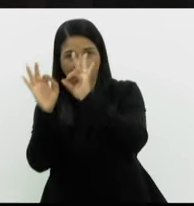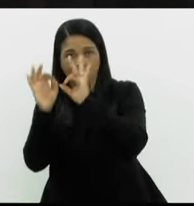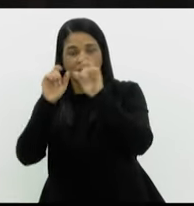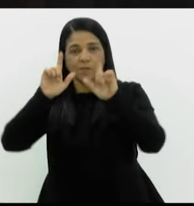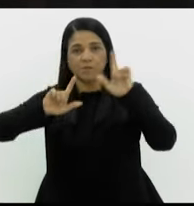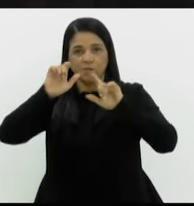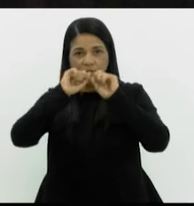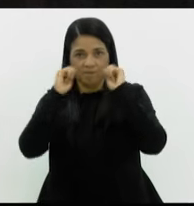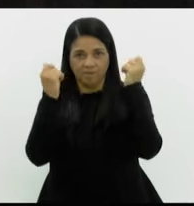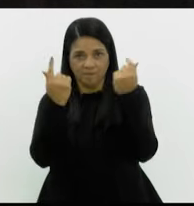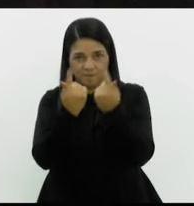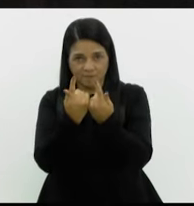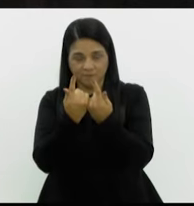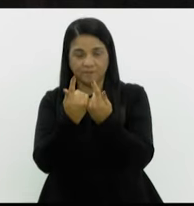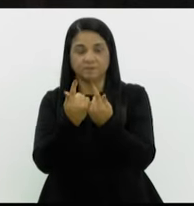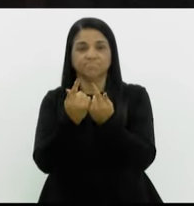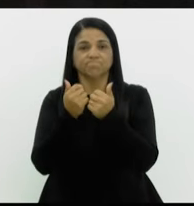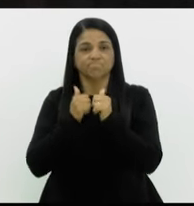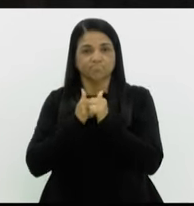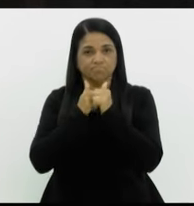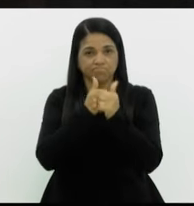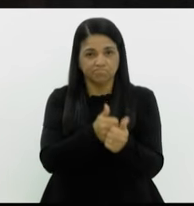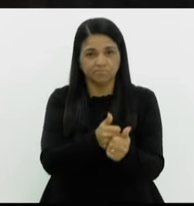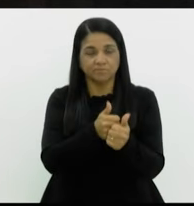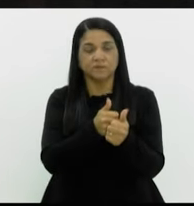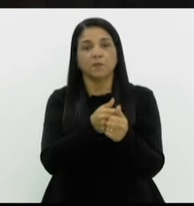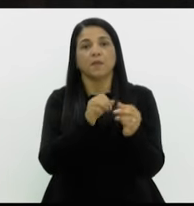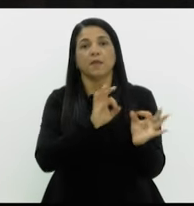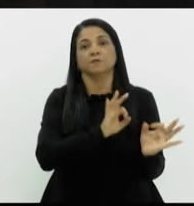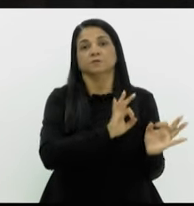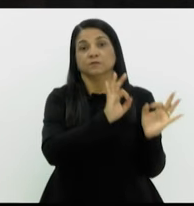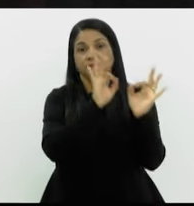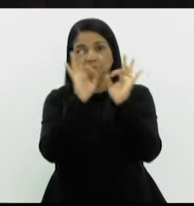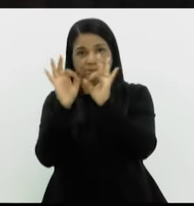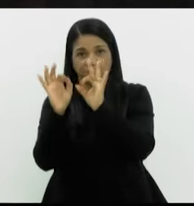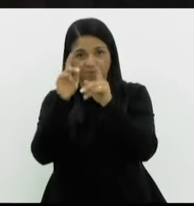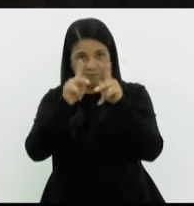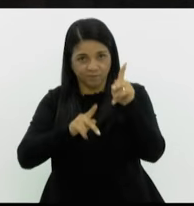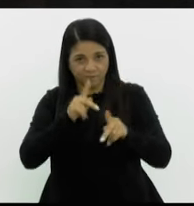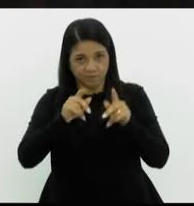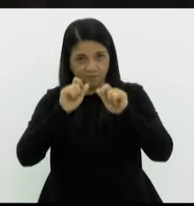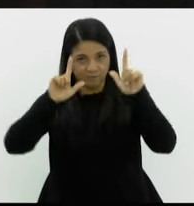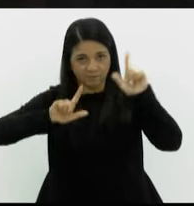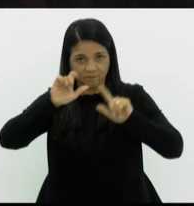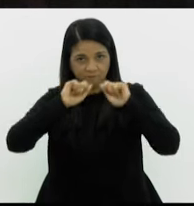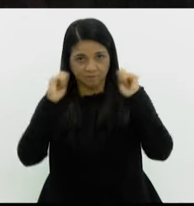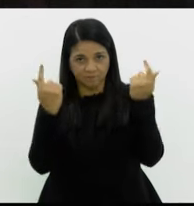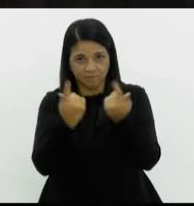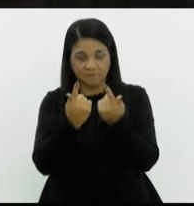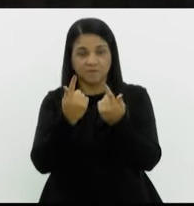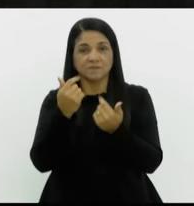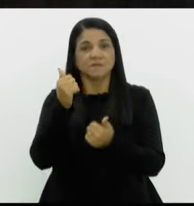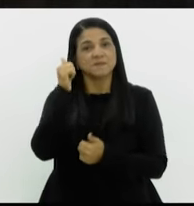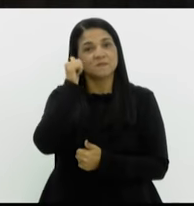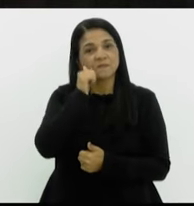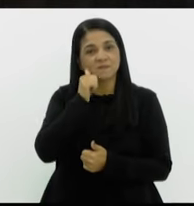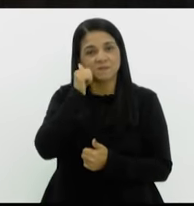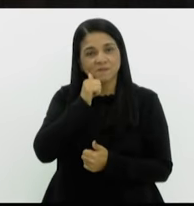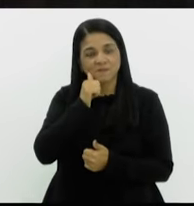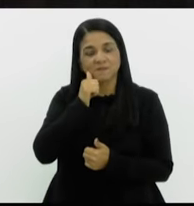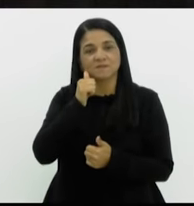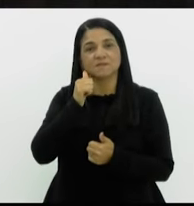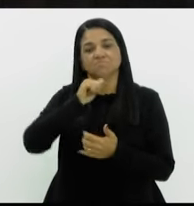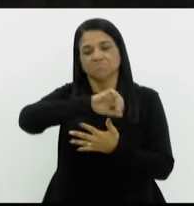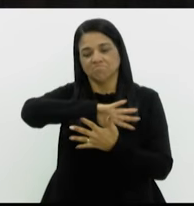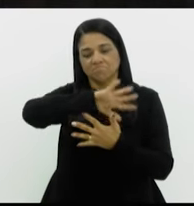Alerge, senhoras e senhores telespectadores da TV Alerge, senhora intérprete da língua